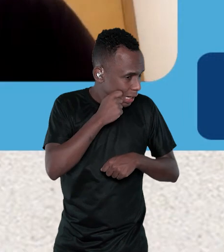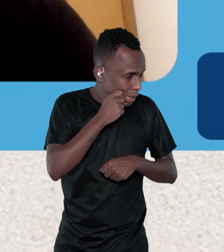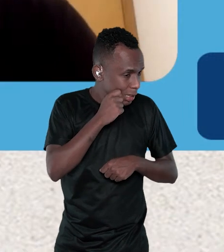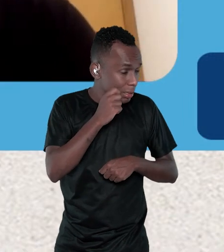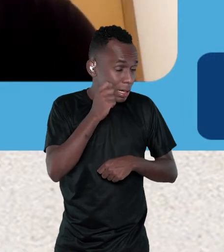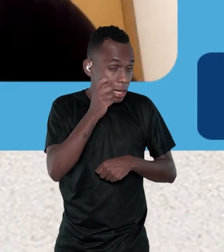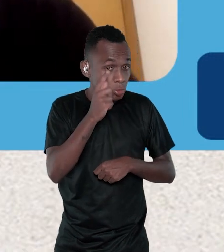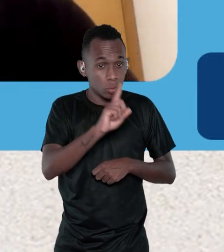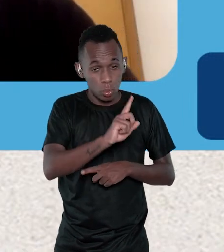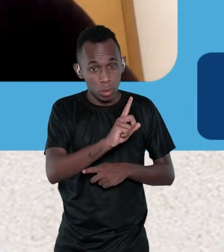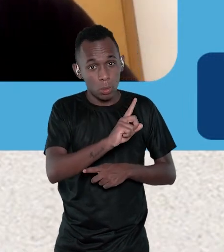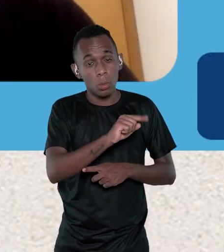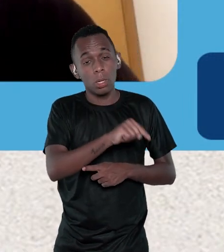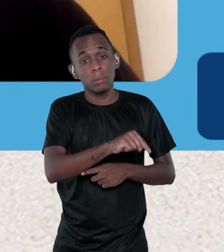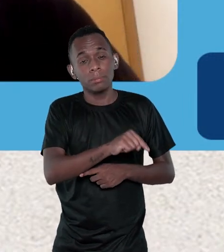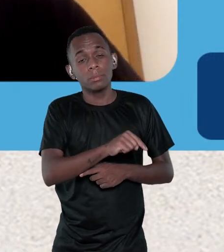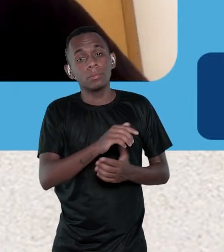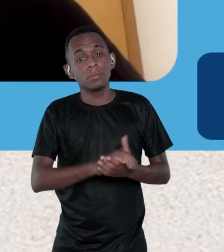Azul,